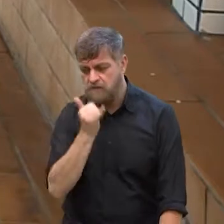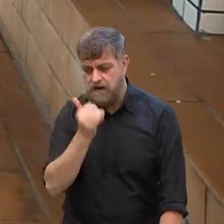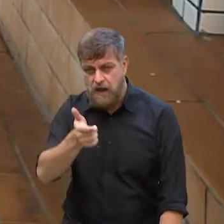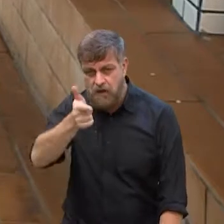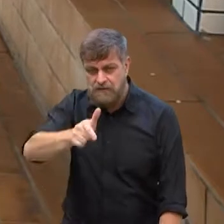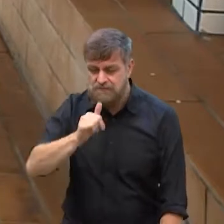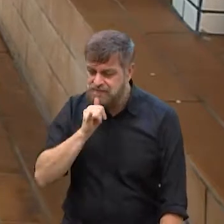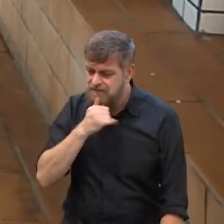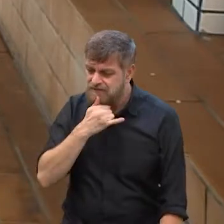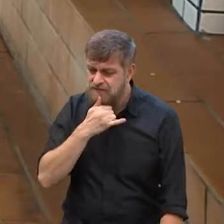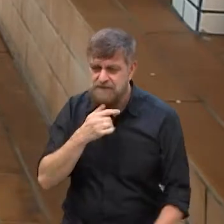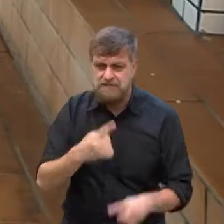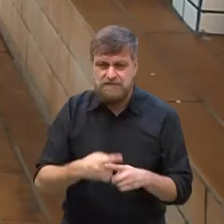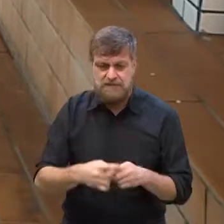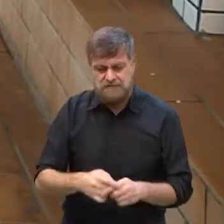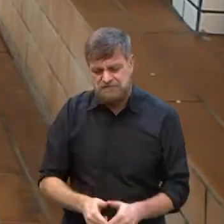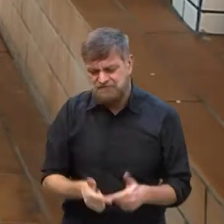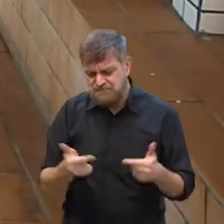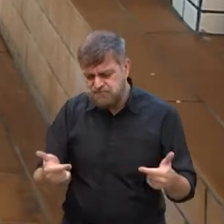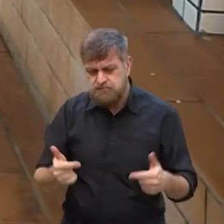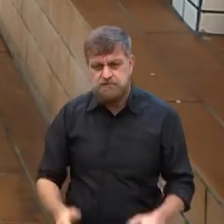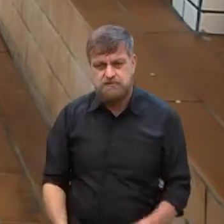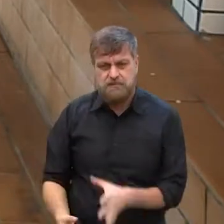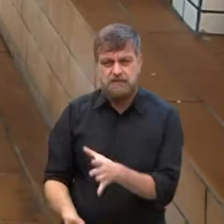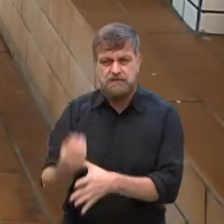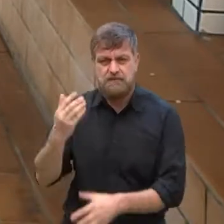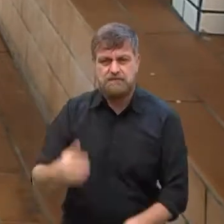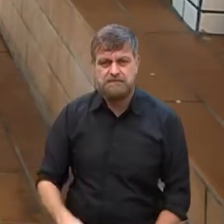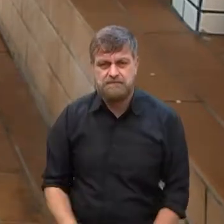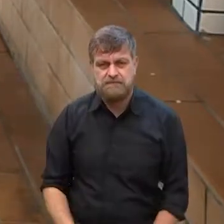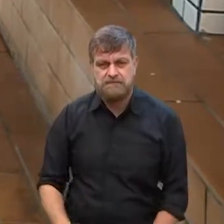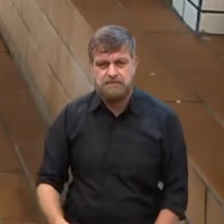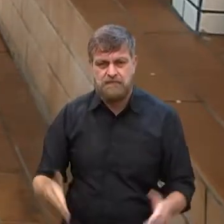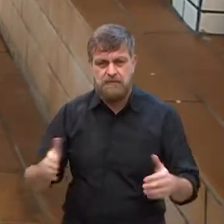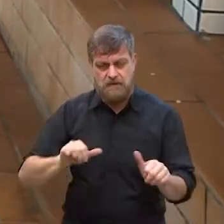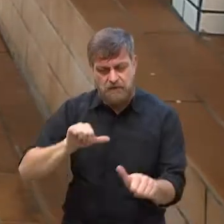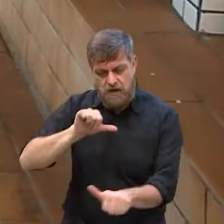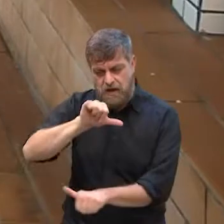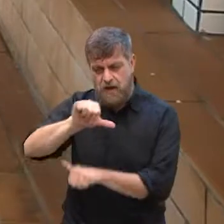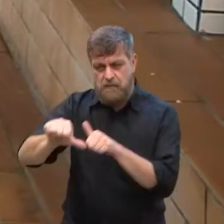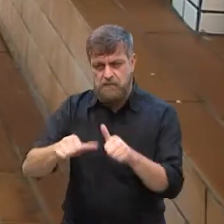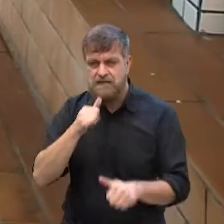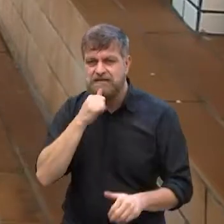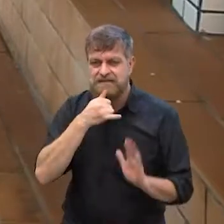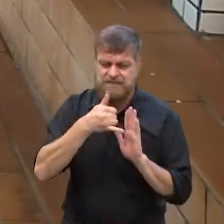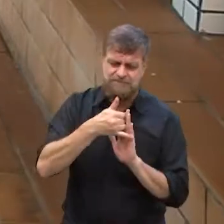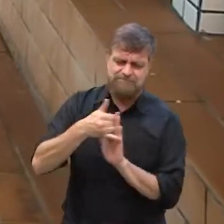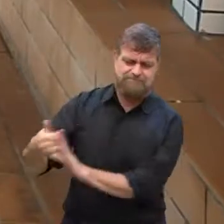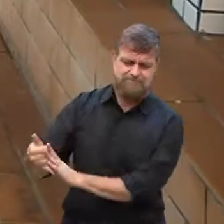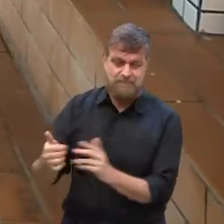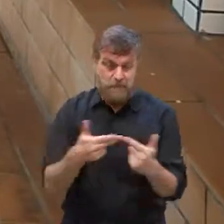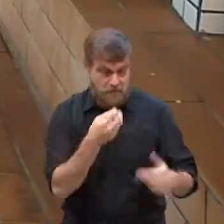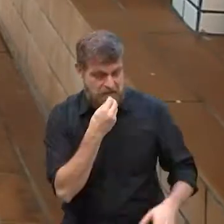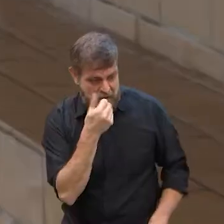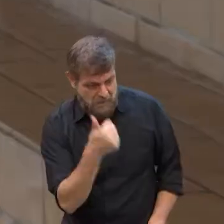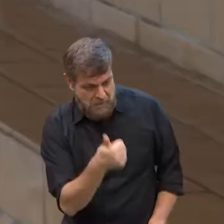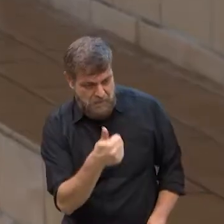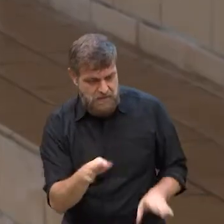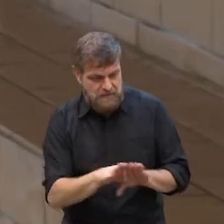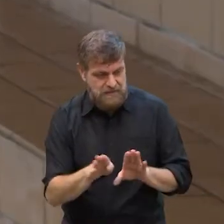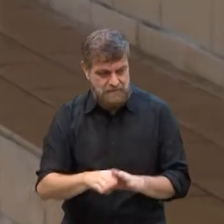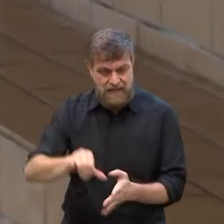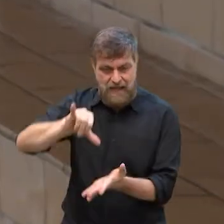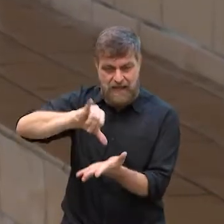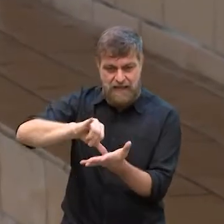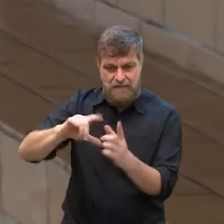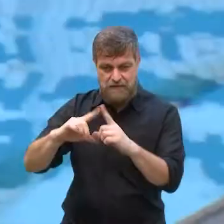está triste e está muito chateado com o que vem acontecendo. Daniel, então vamos mudar essa tristeza aí, vamos falar de coisa boa. Você já falou de Tóquio,